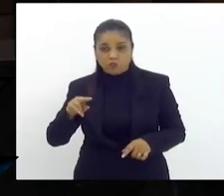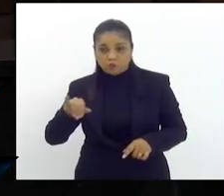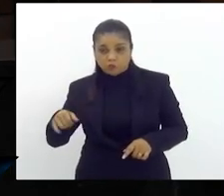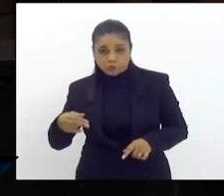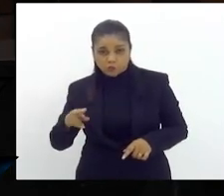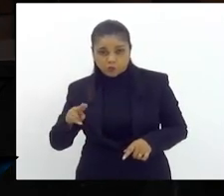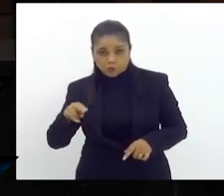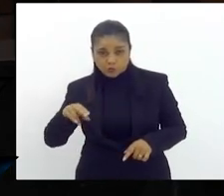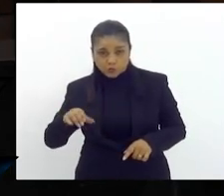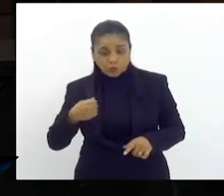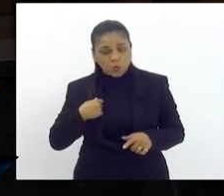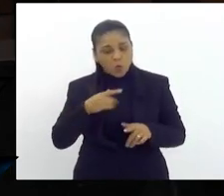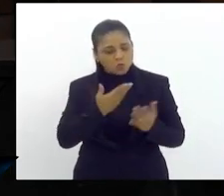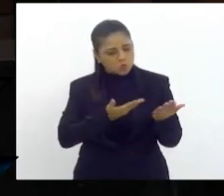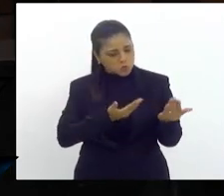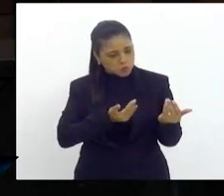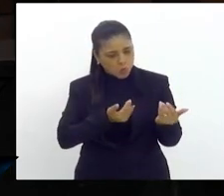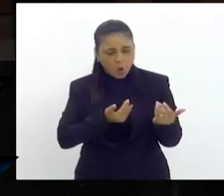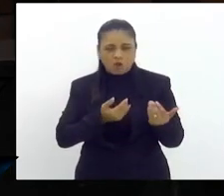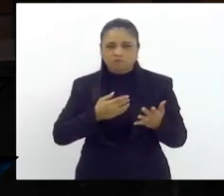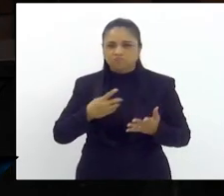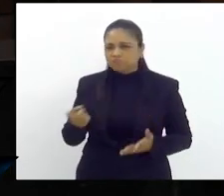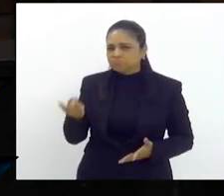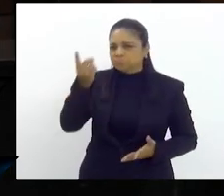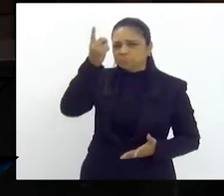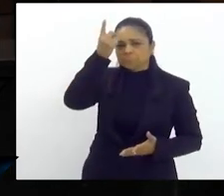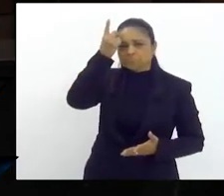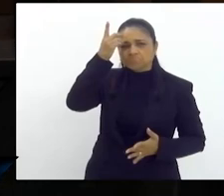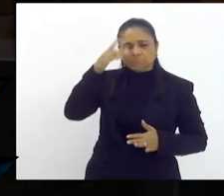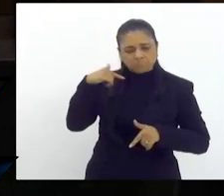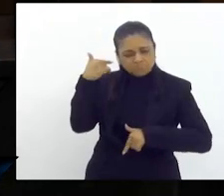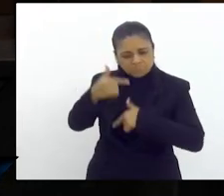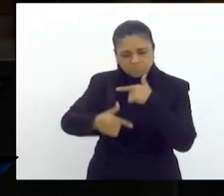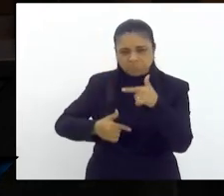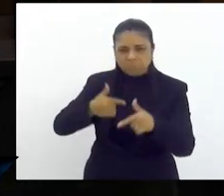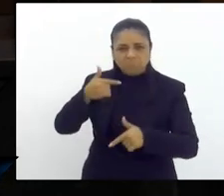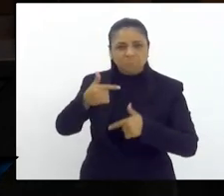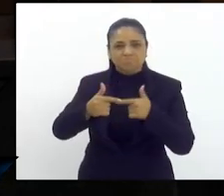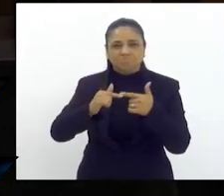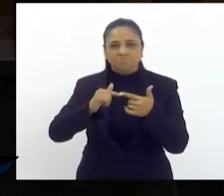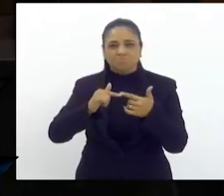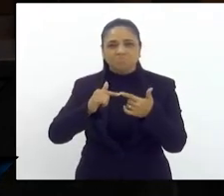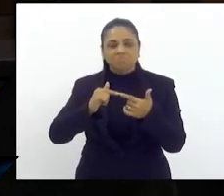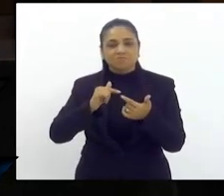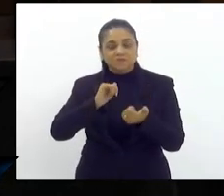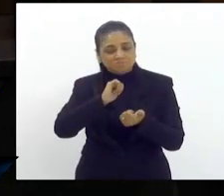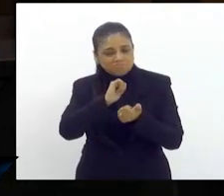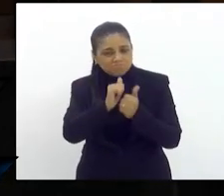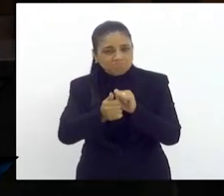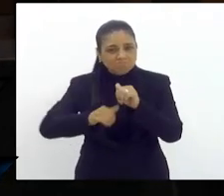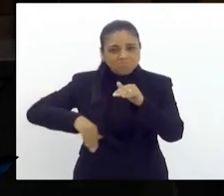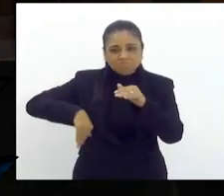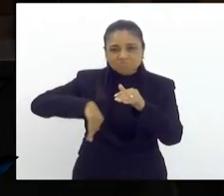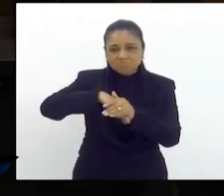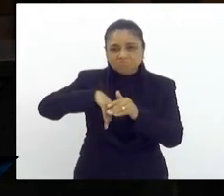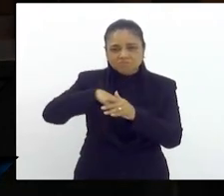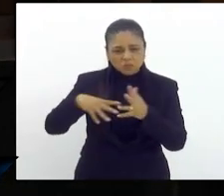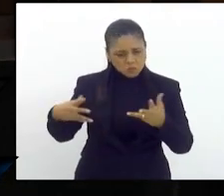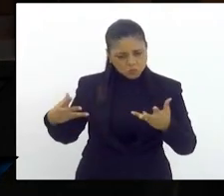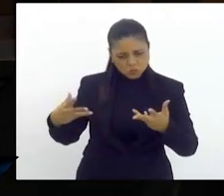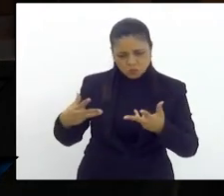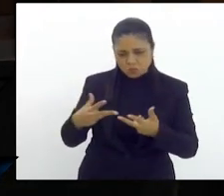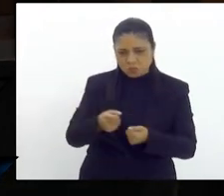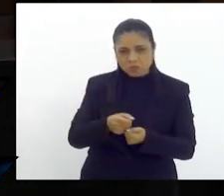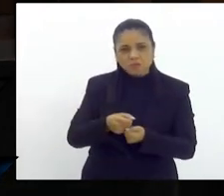ser um jovem promissor talentoso habilidoso reconhecido pela qualidade de seu trabalho